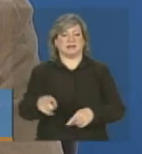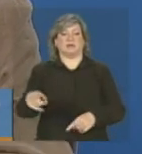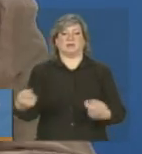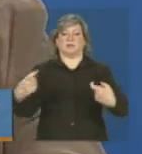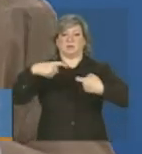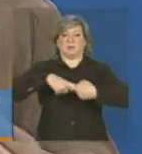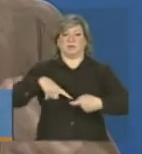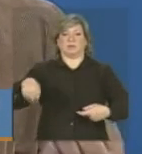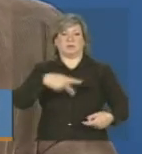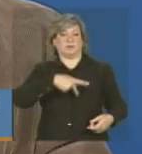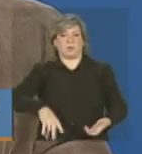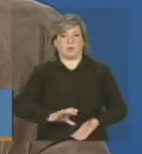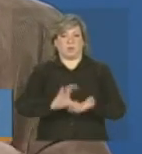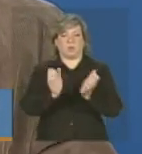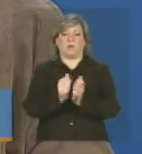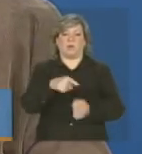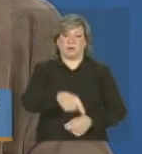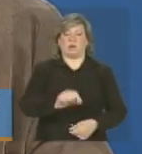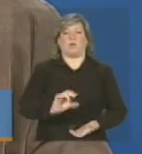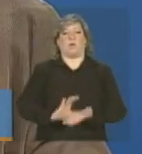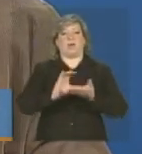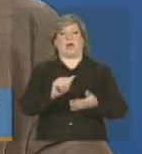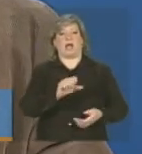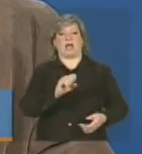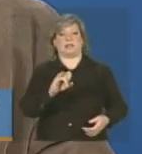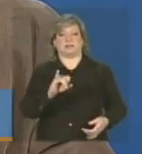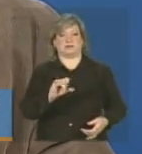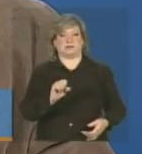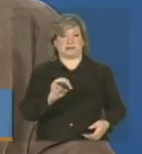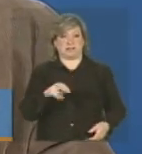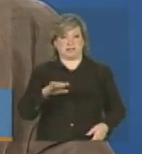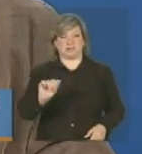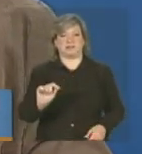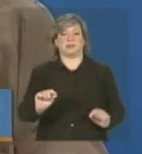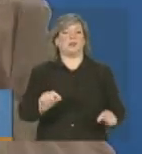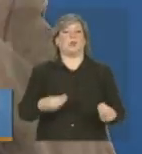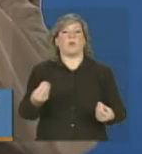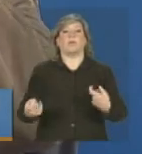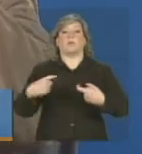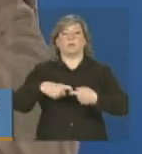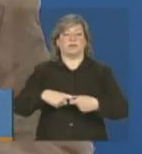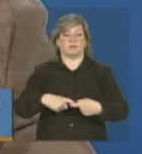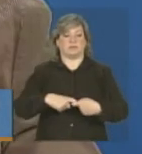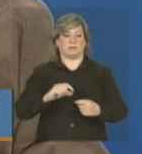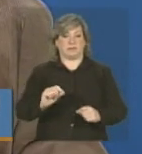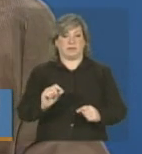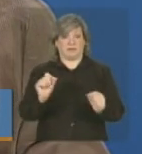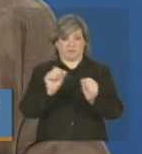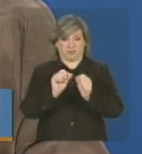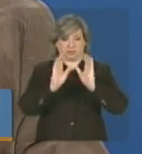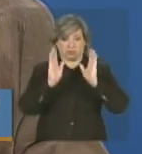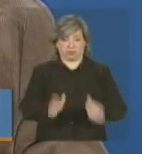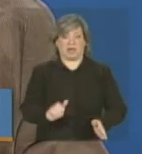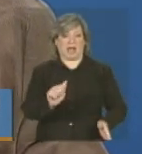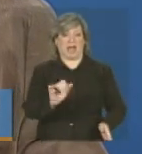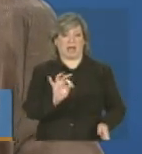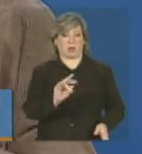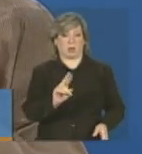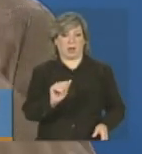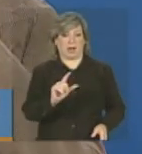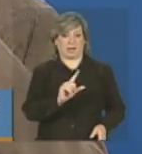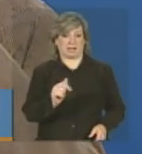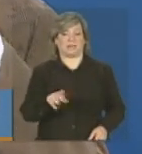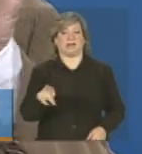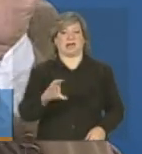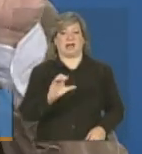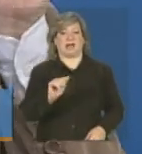conselho ao conselho de assistência. A vinculação é feita de que forma, né? Você atualizou o cadastro na aba pessoa física, você